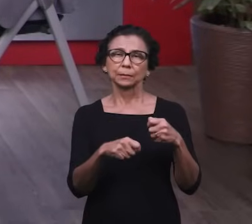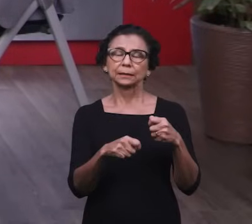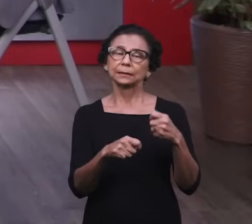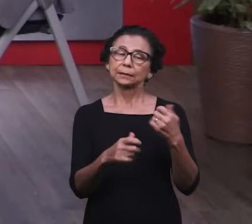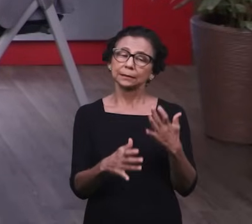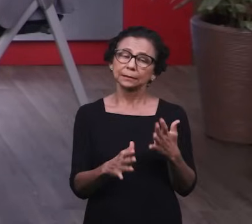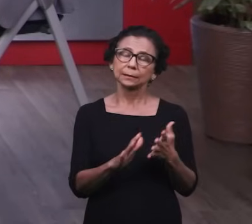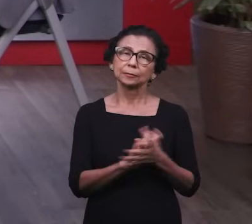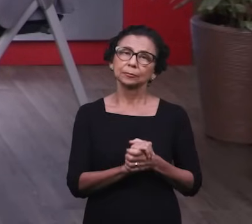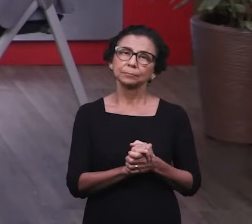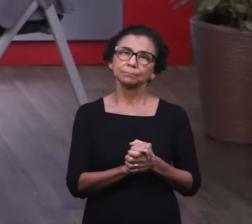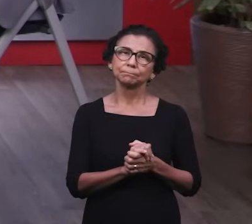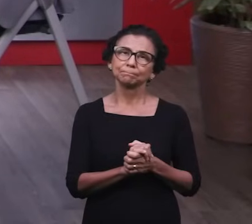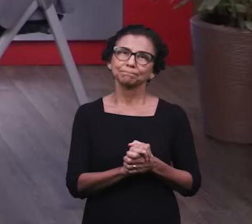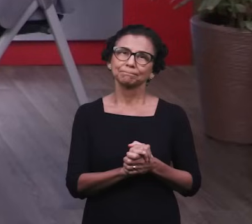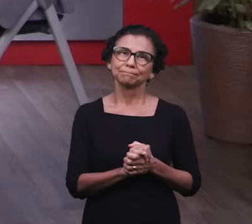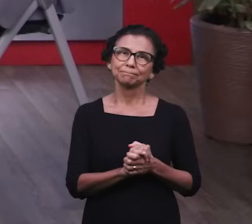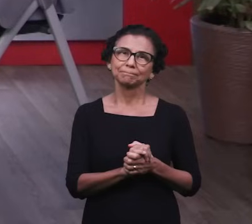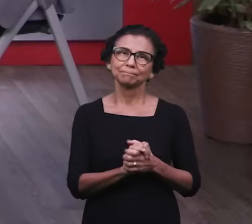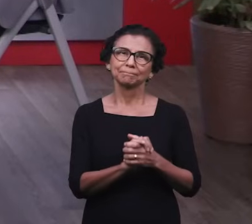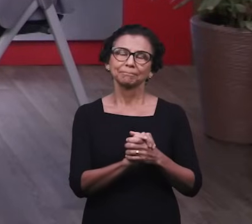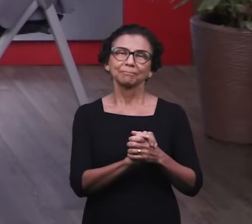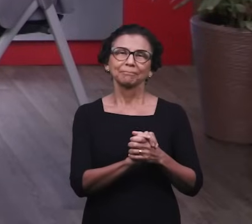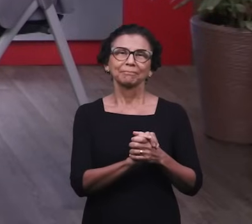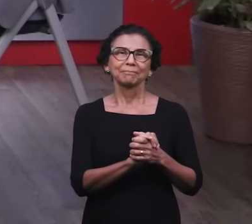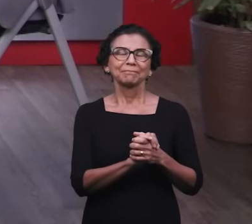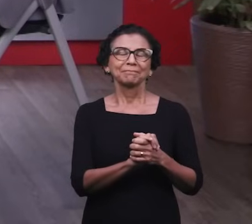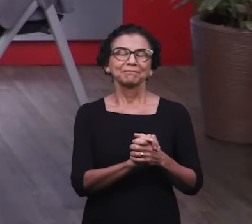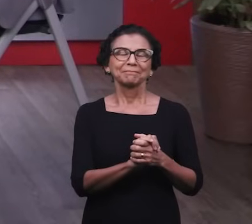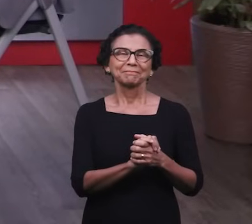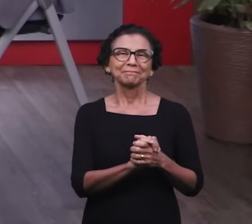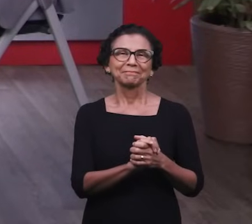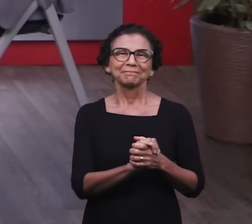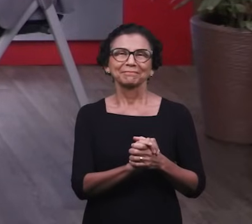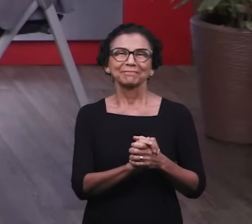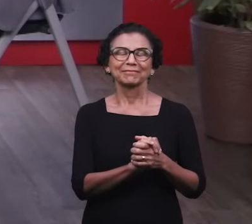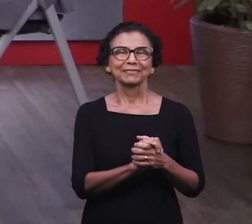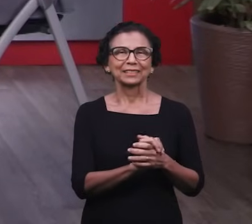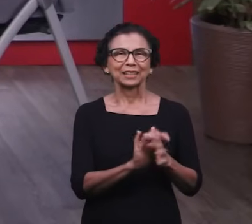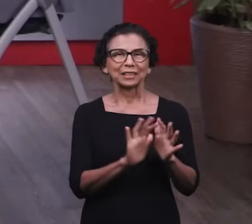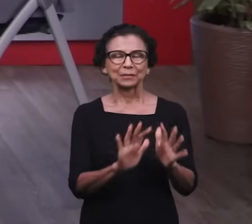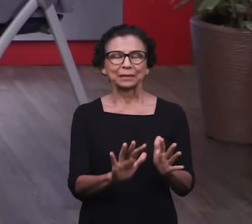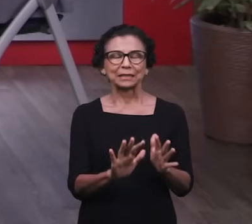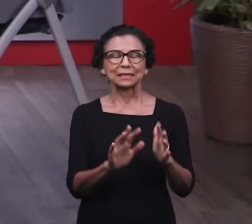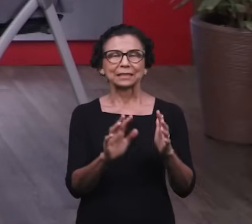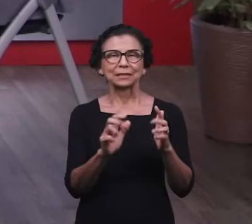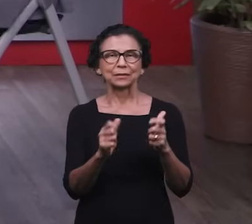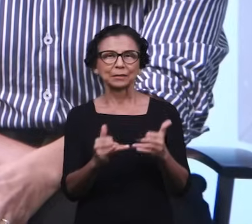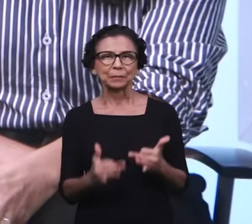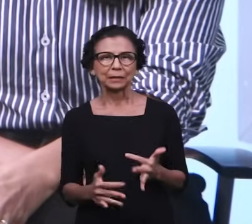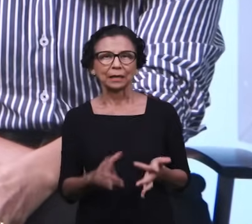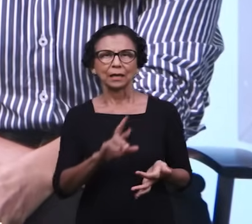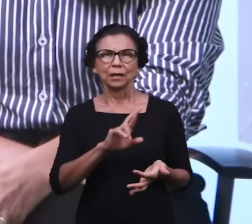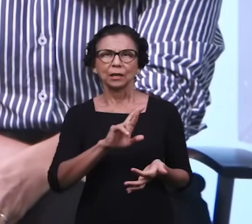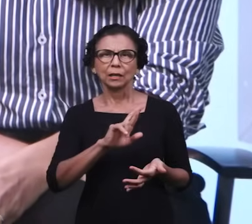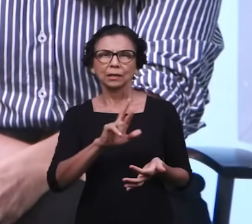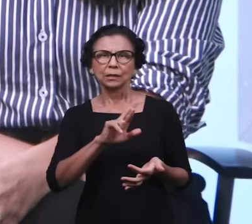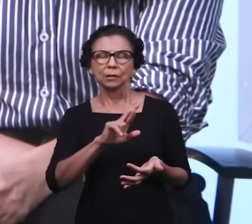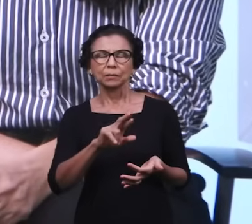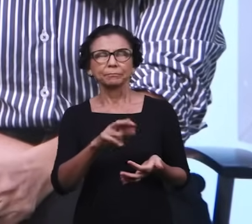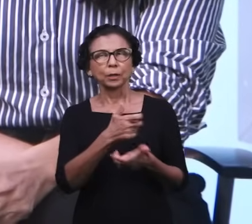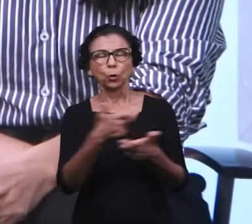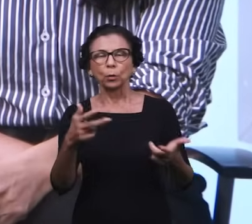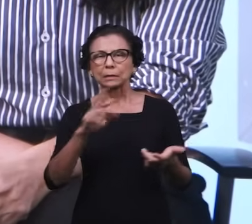Que envolve o autismo, são vários, né? O pessoal da família, Tatiana deve descobrir. Então, primeiro que a mãe